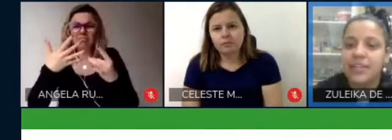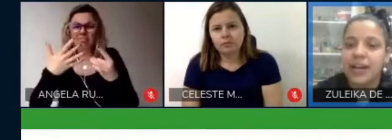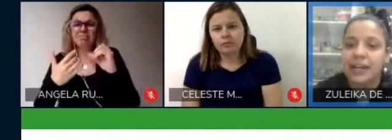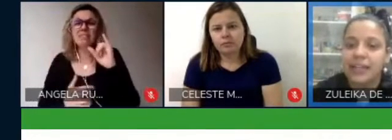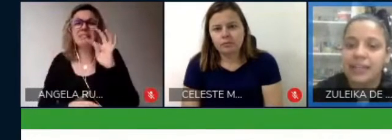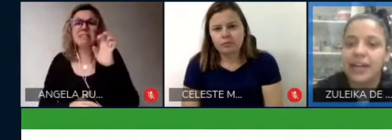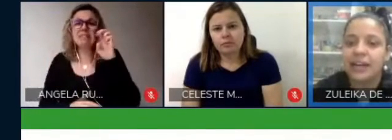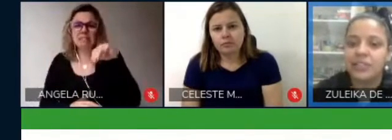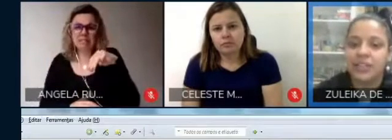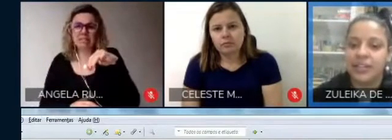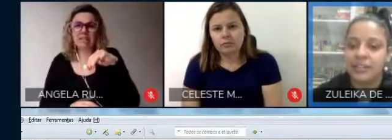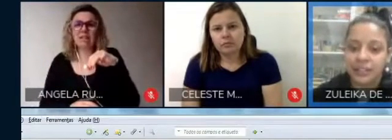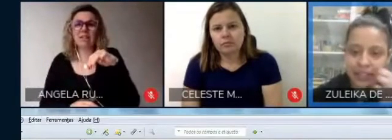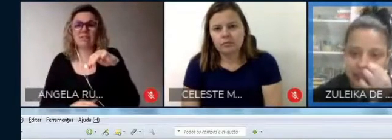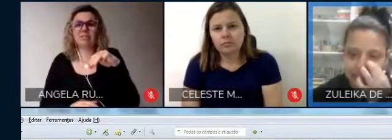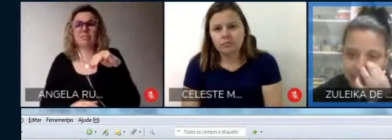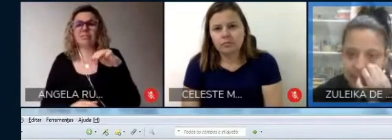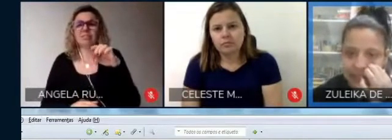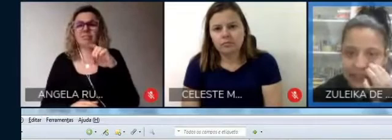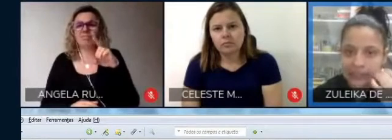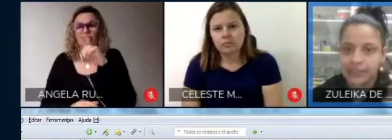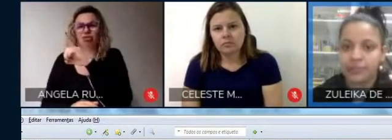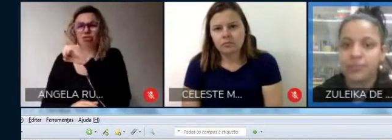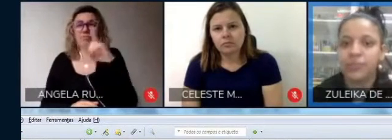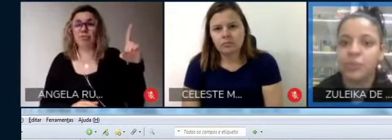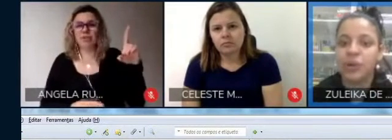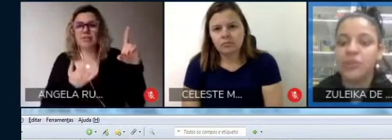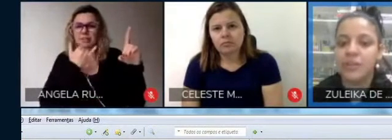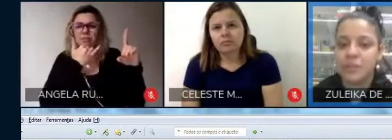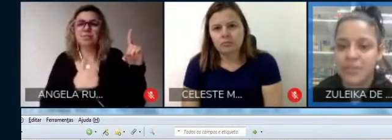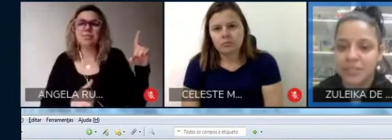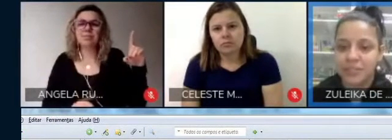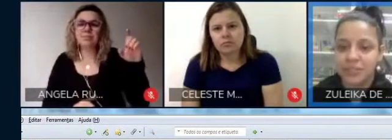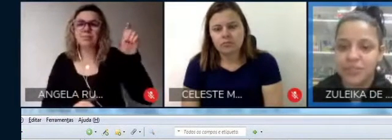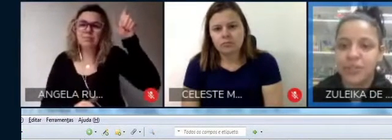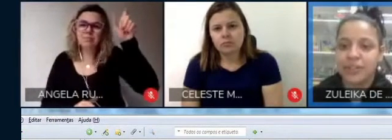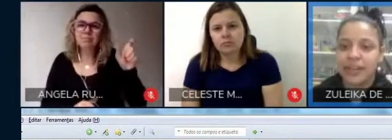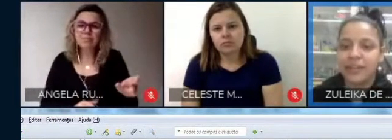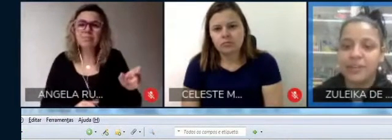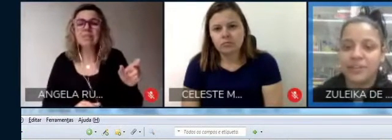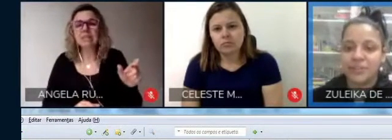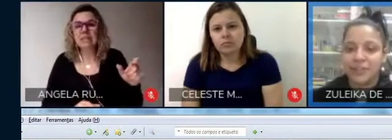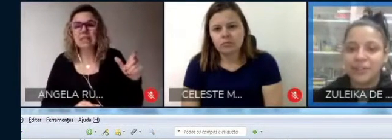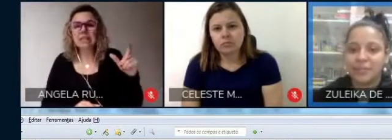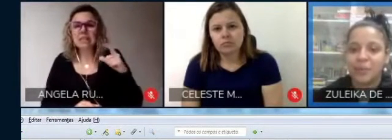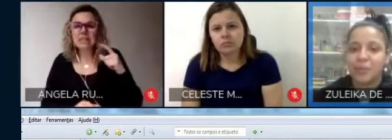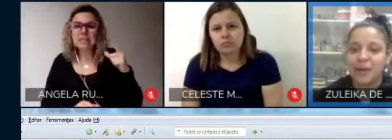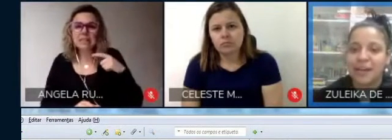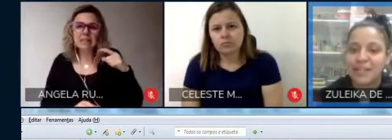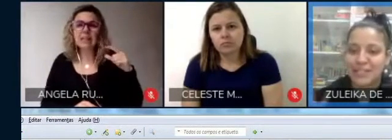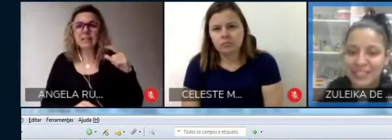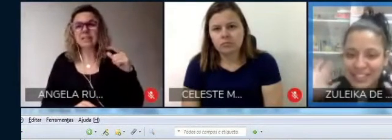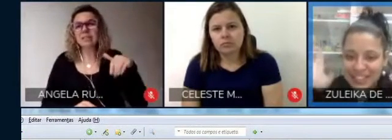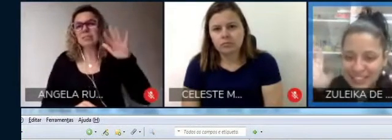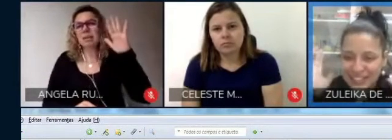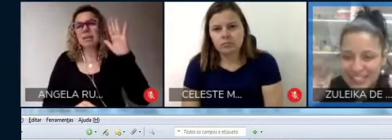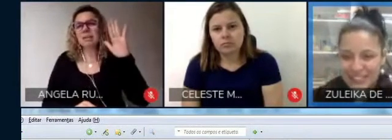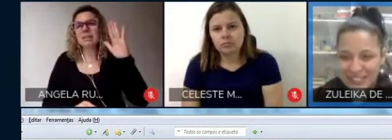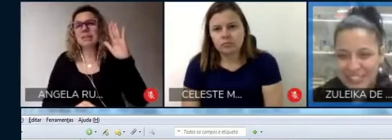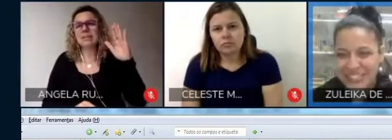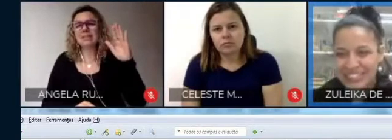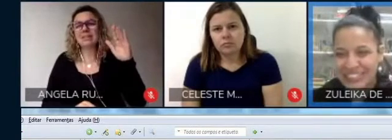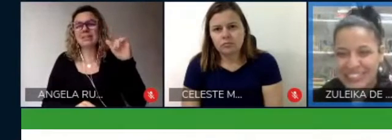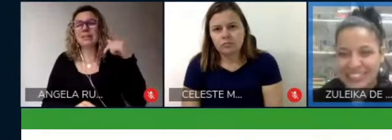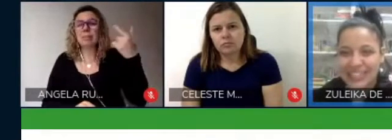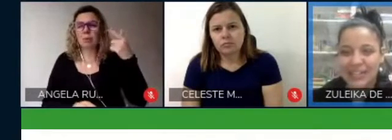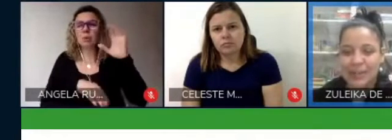da referência aqui à direita. Tá bem? Então, no módulo específico do Zotero, isso fica um pouco mais